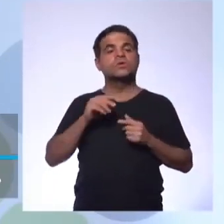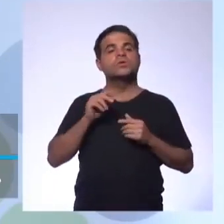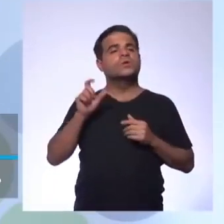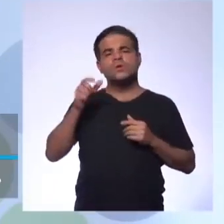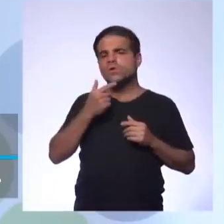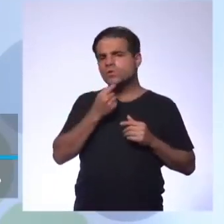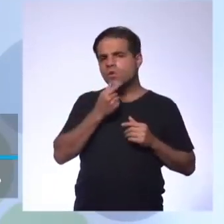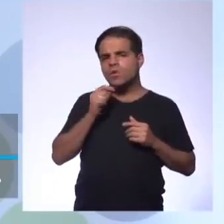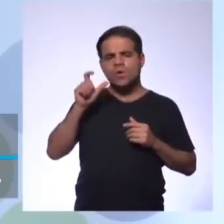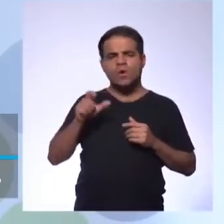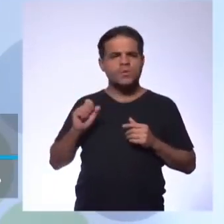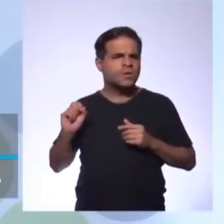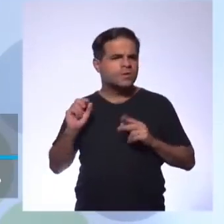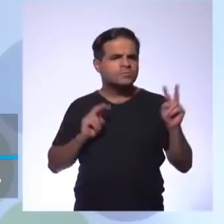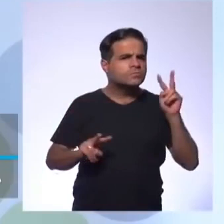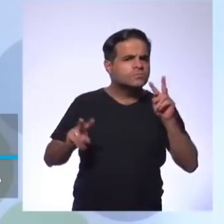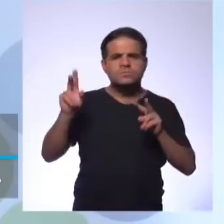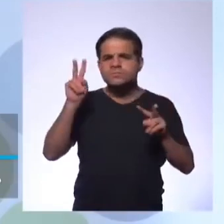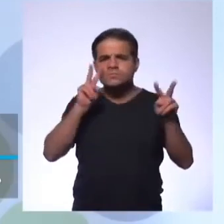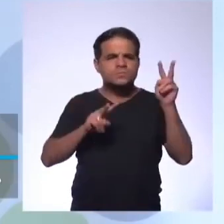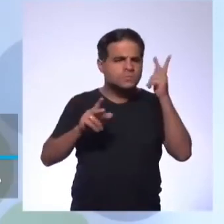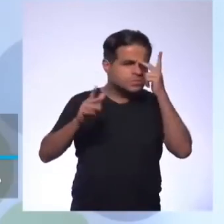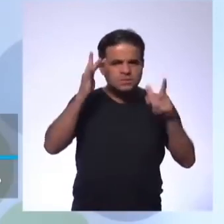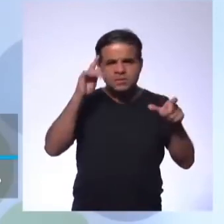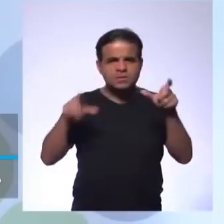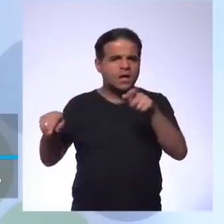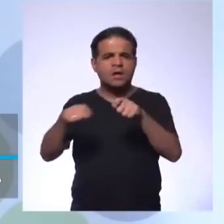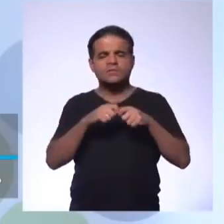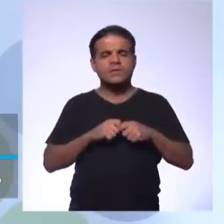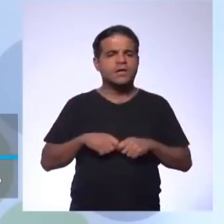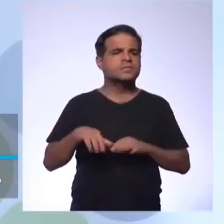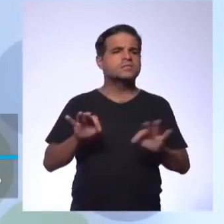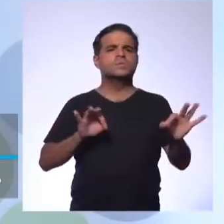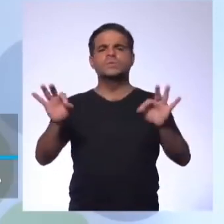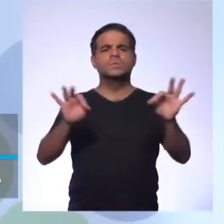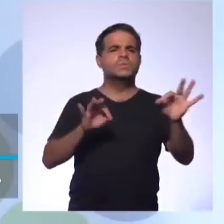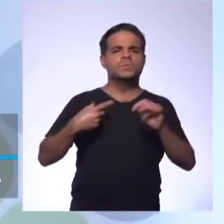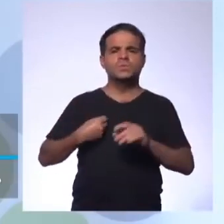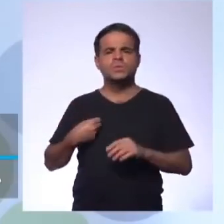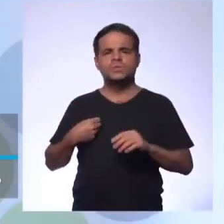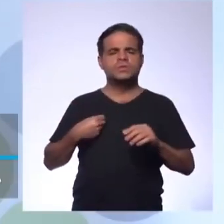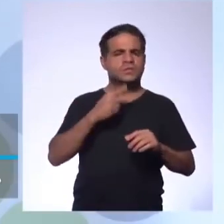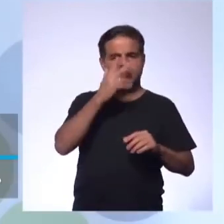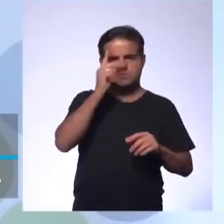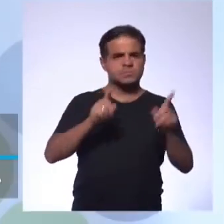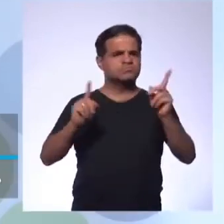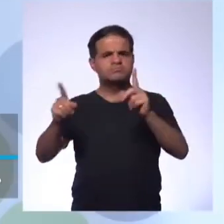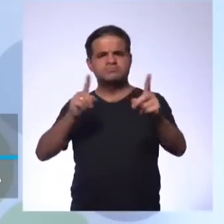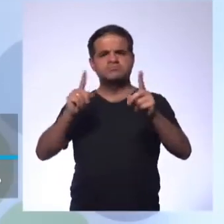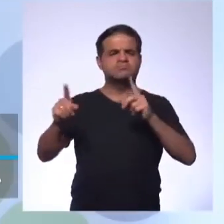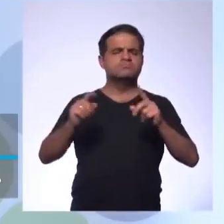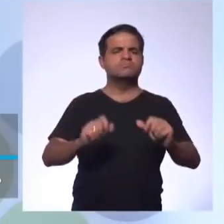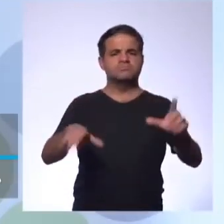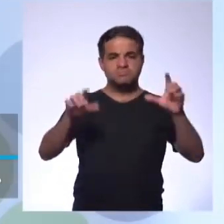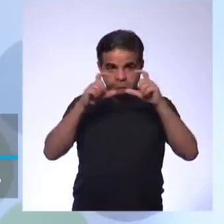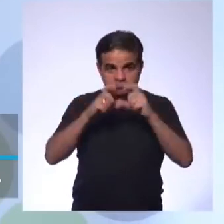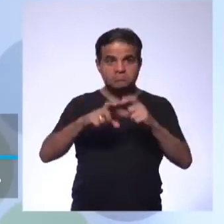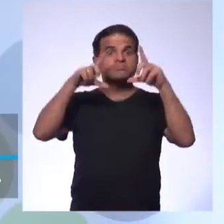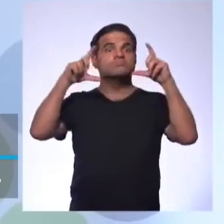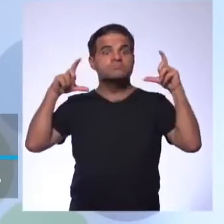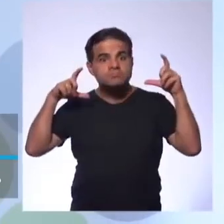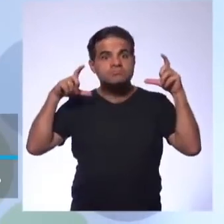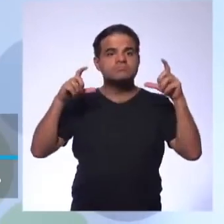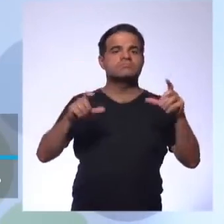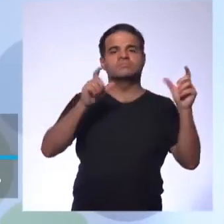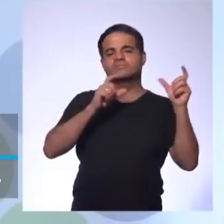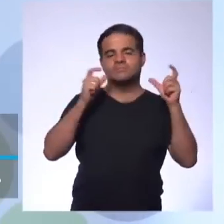ele observa tudo o que as pessoas fazem e coordena a vida das pessoas. Uma tela, um olho enorme que